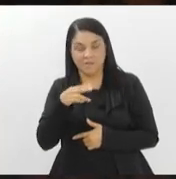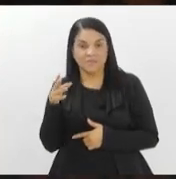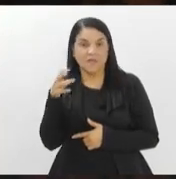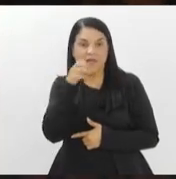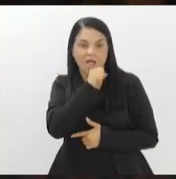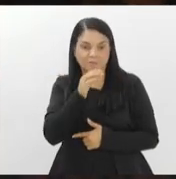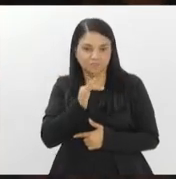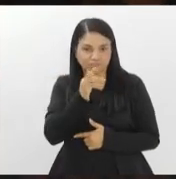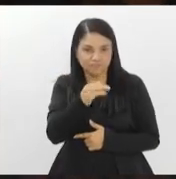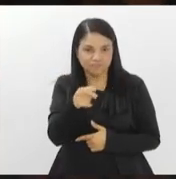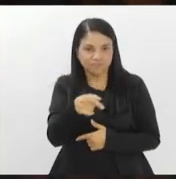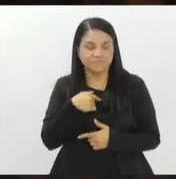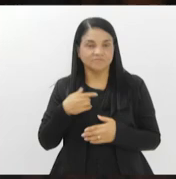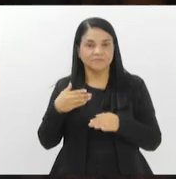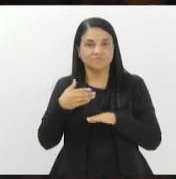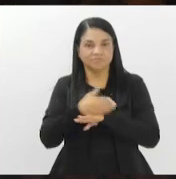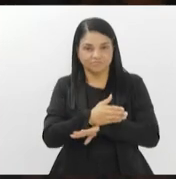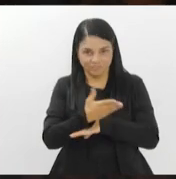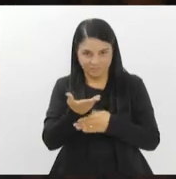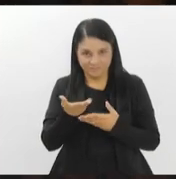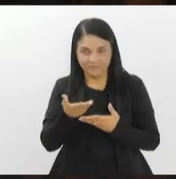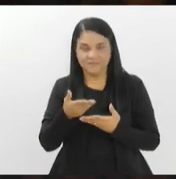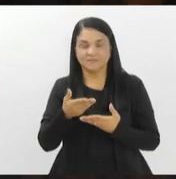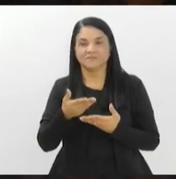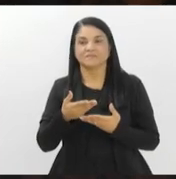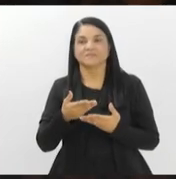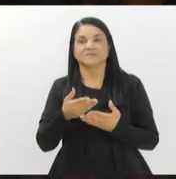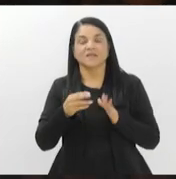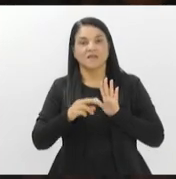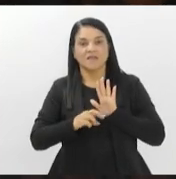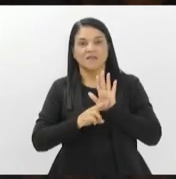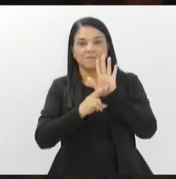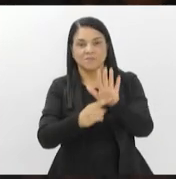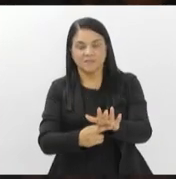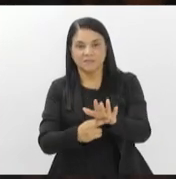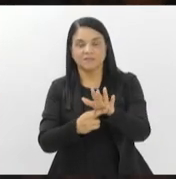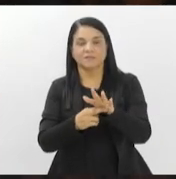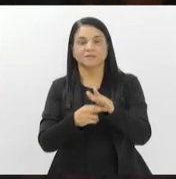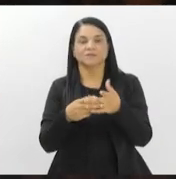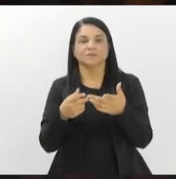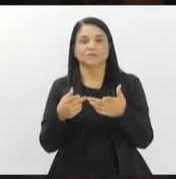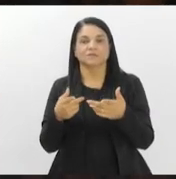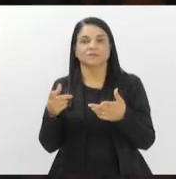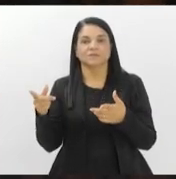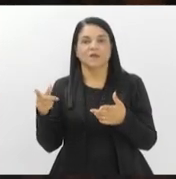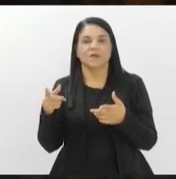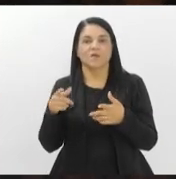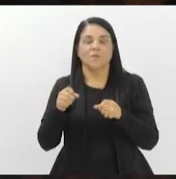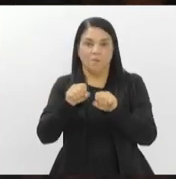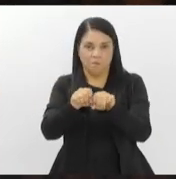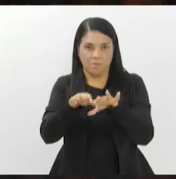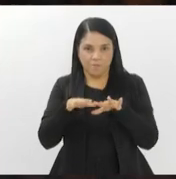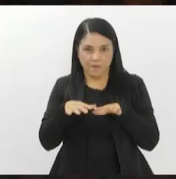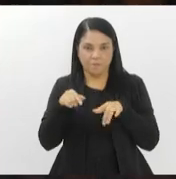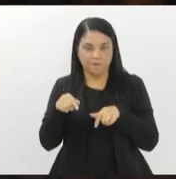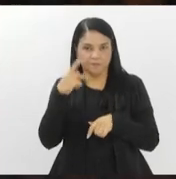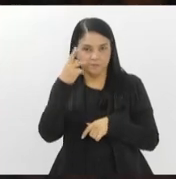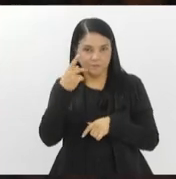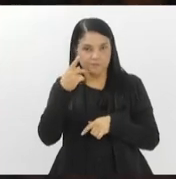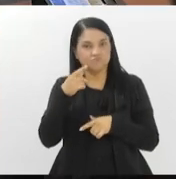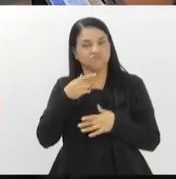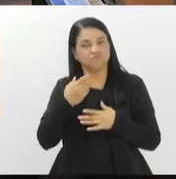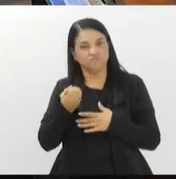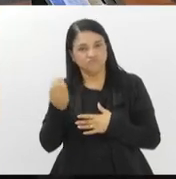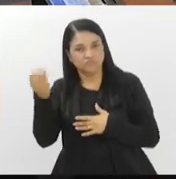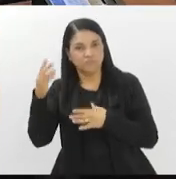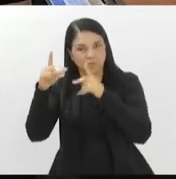ingressar, representando aí o parlamento com muito afinco, foram a Brasília, e vocês sabem que podem